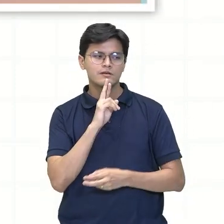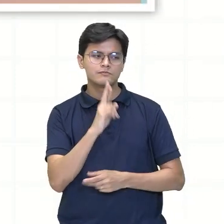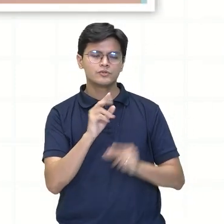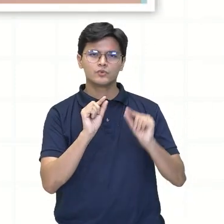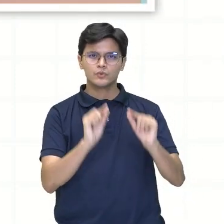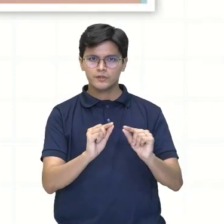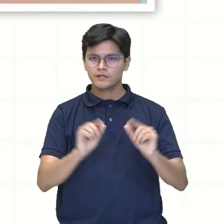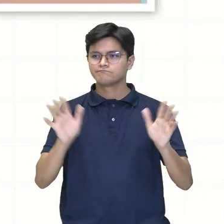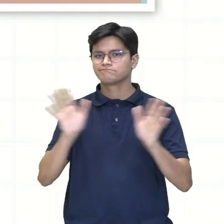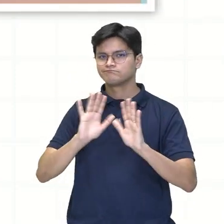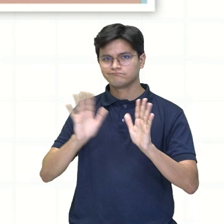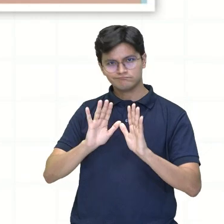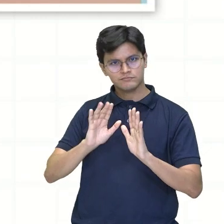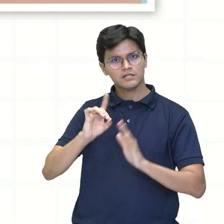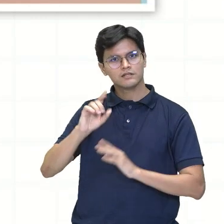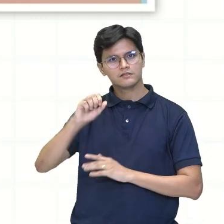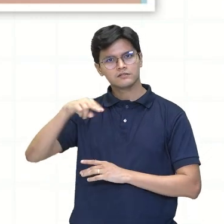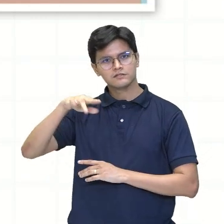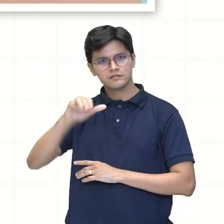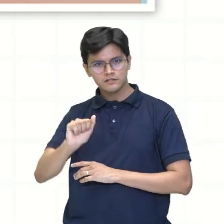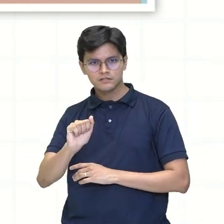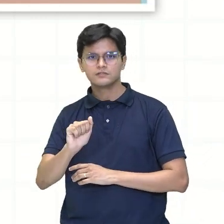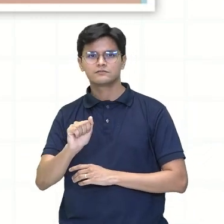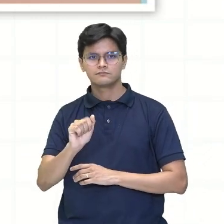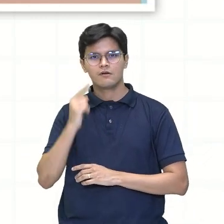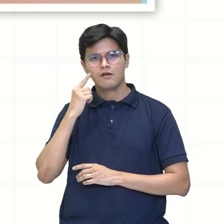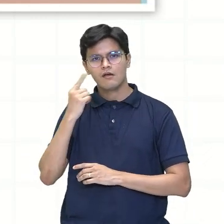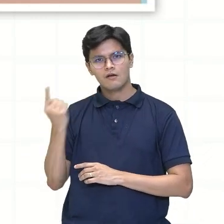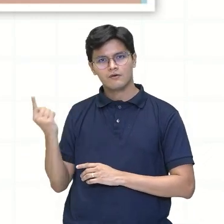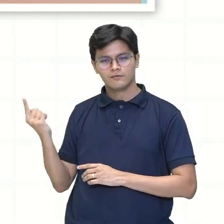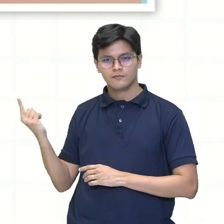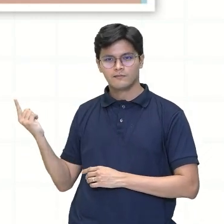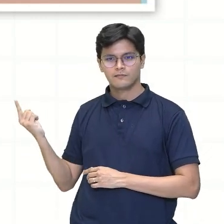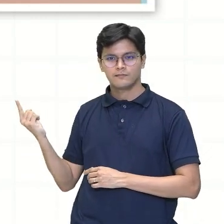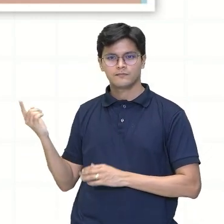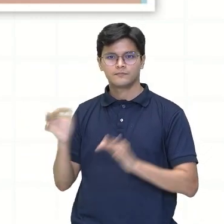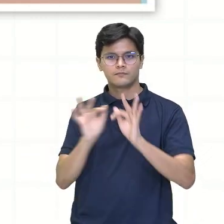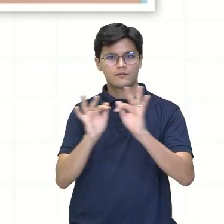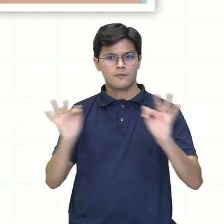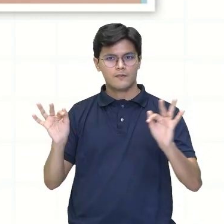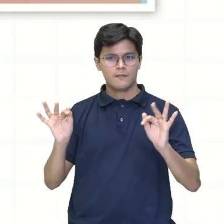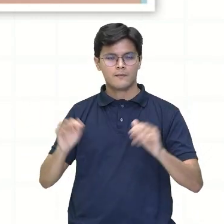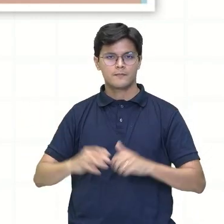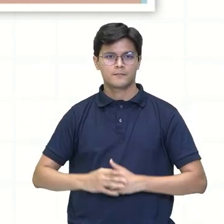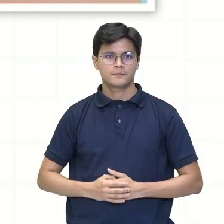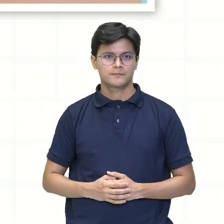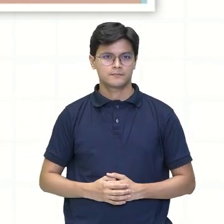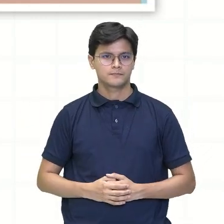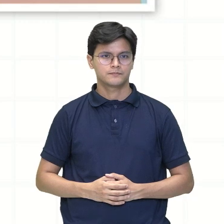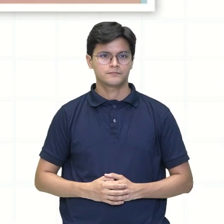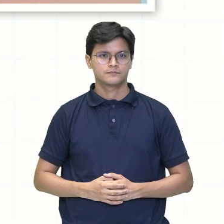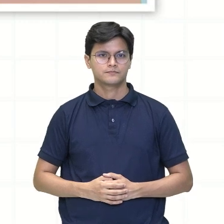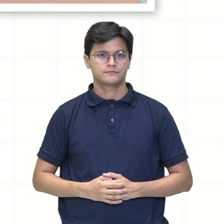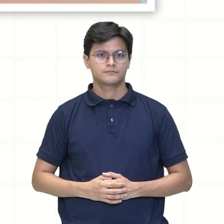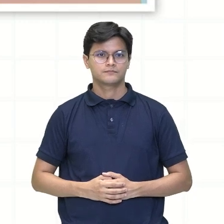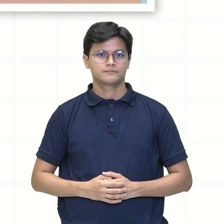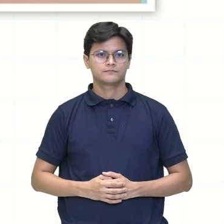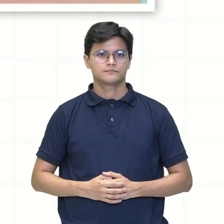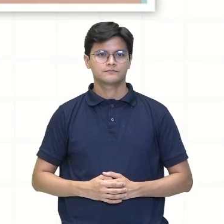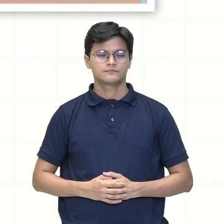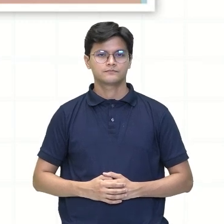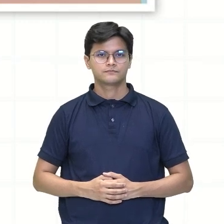you watched One Piece? O ED que eu comentei com vocês,